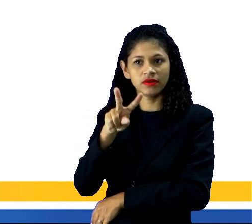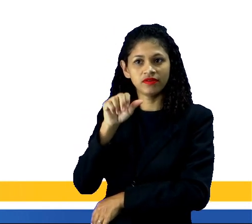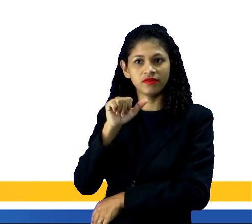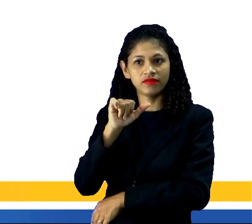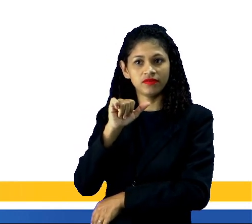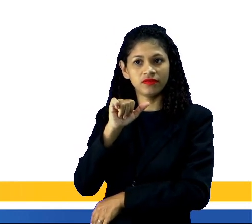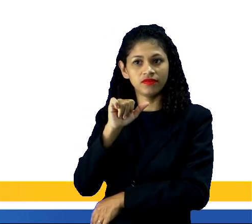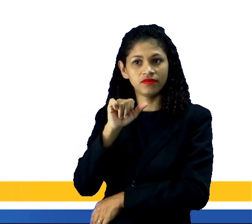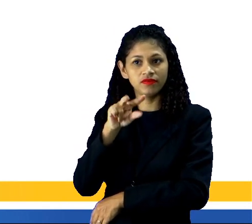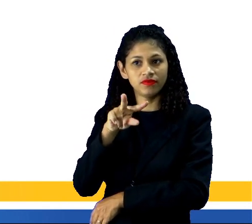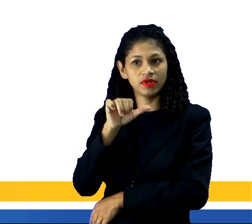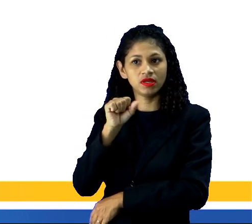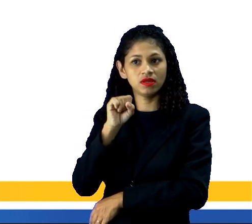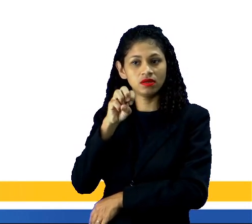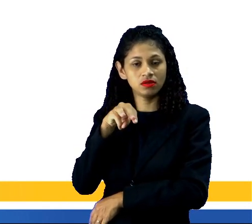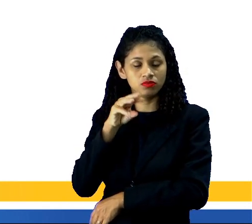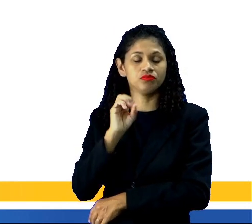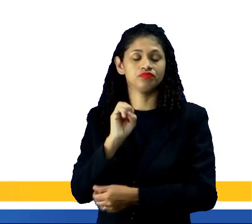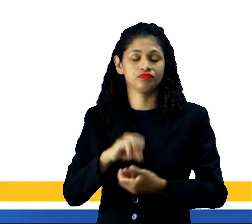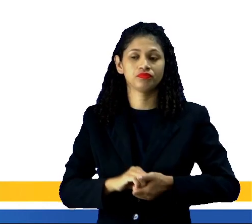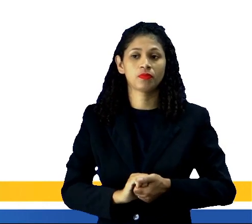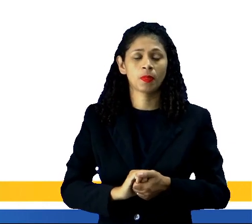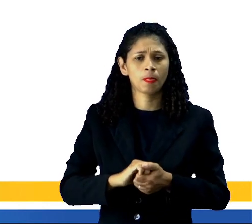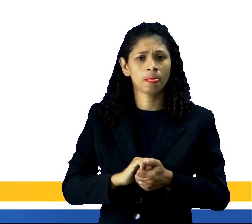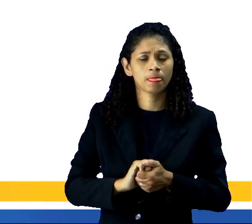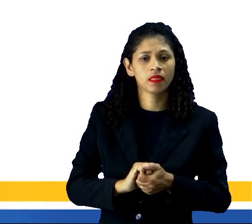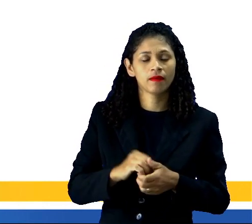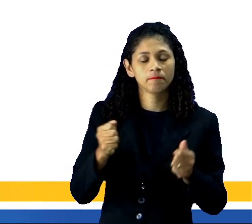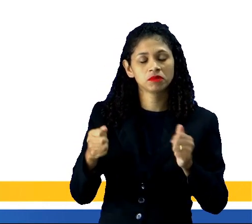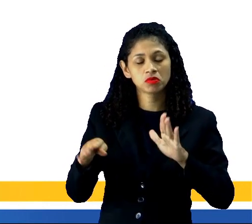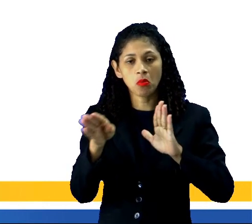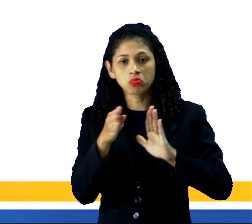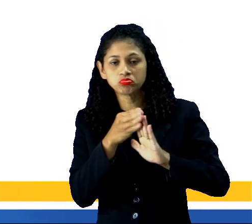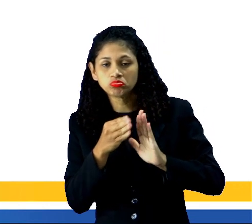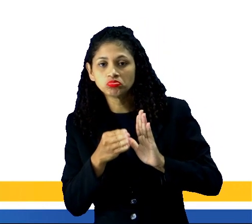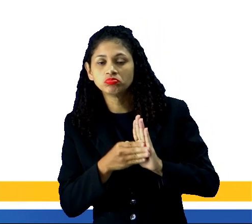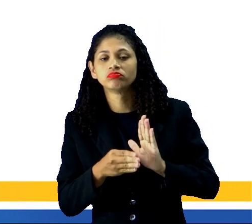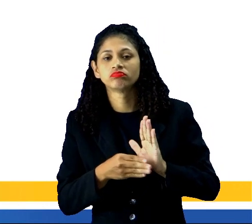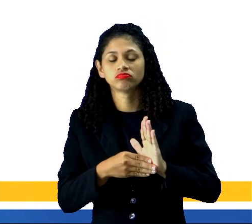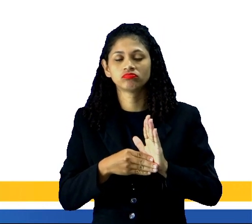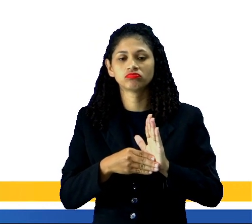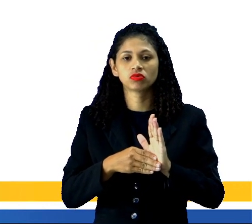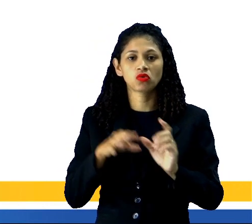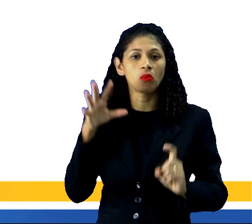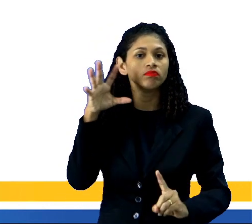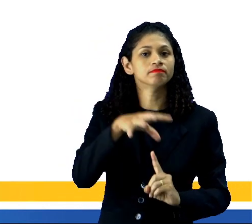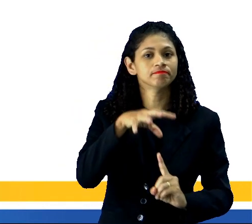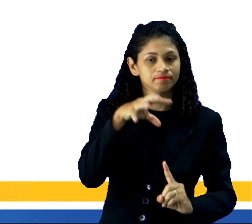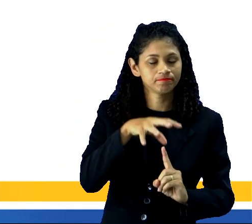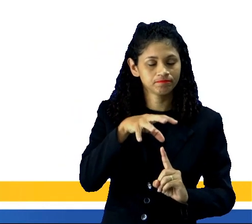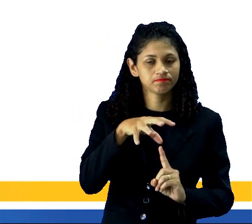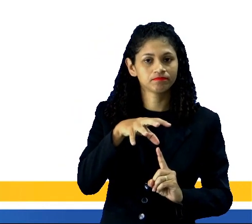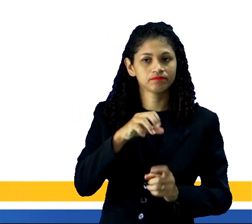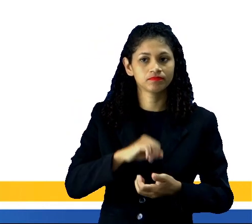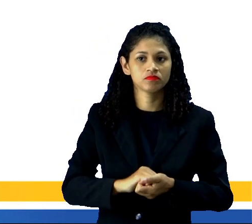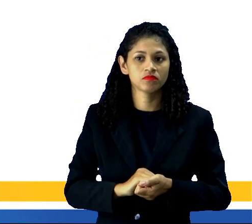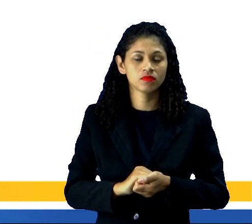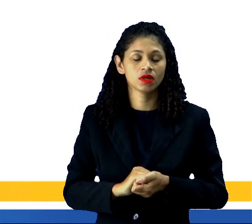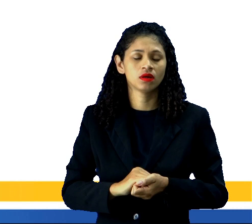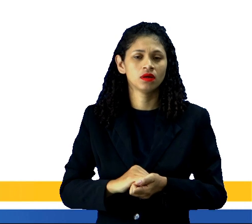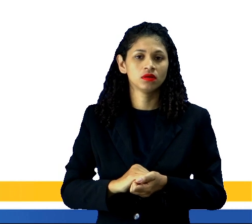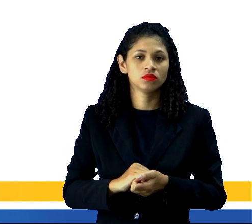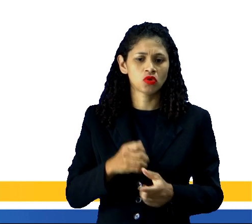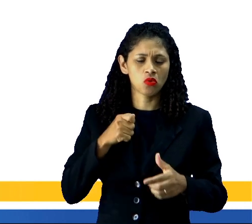prática social em que o ser humano adquire direitos de propriedade sobre outro, denominado por escravo, ao qual